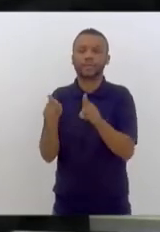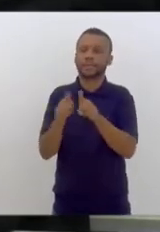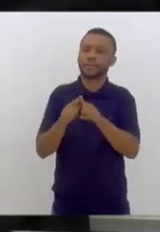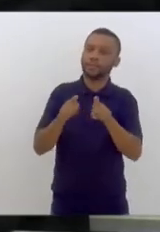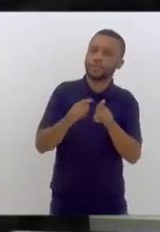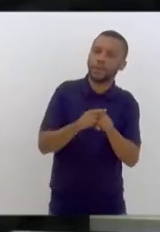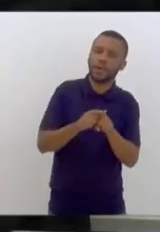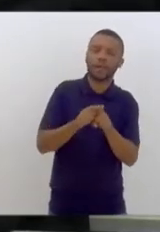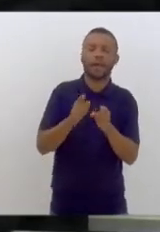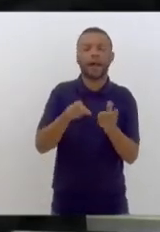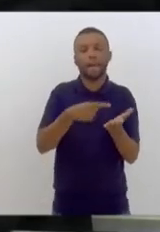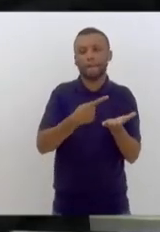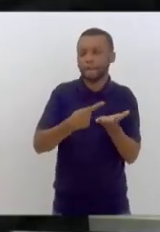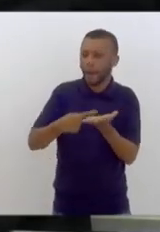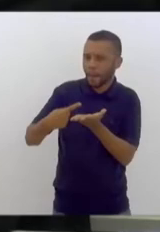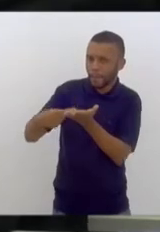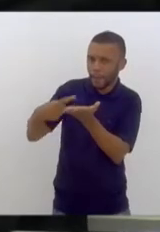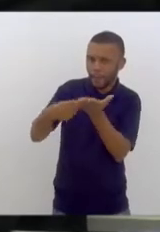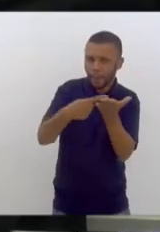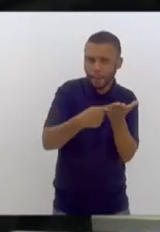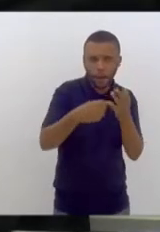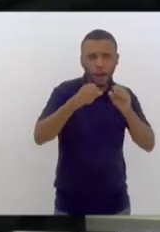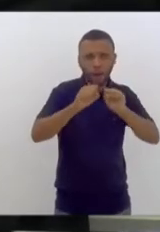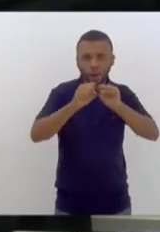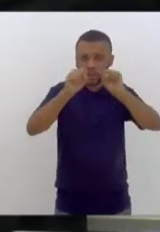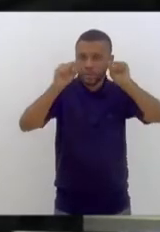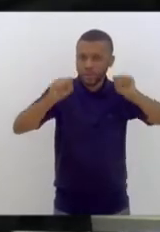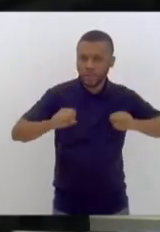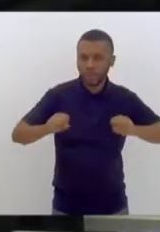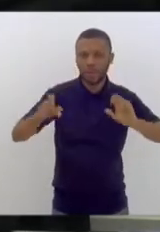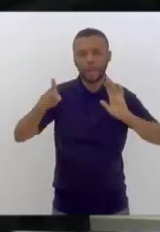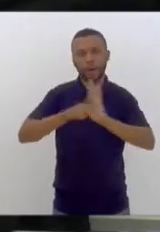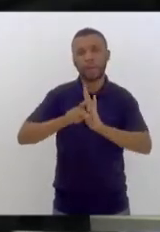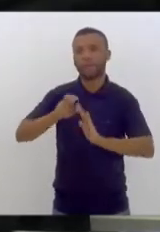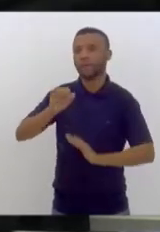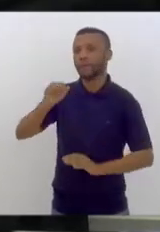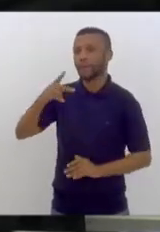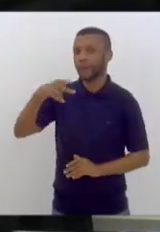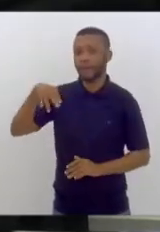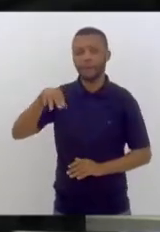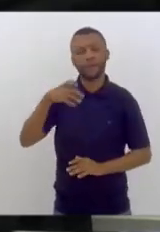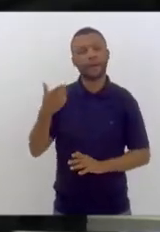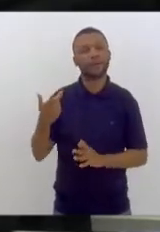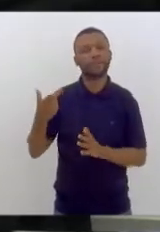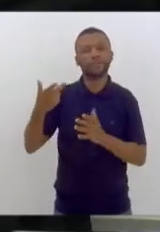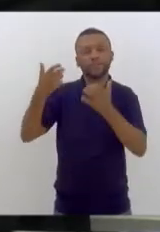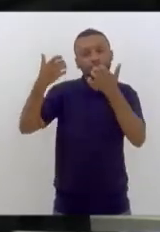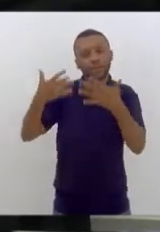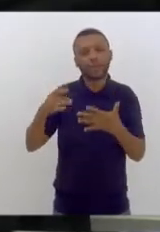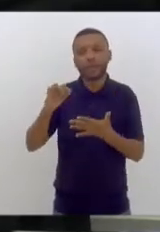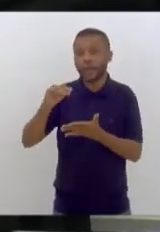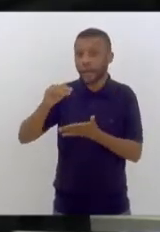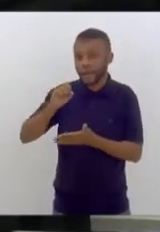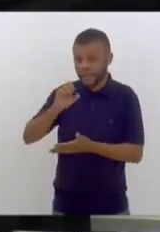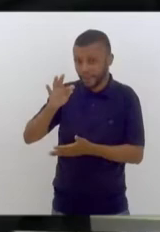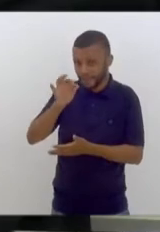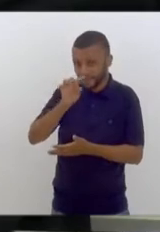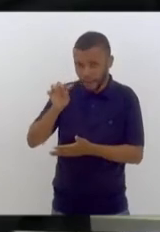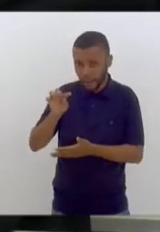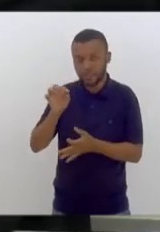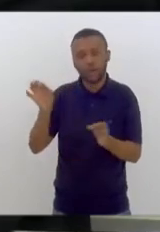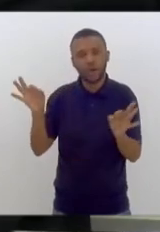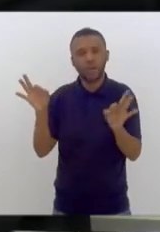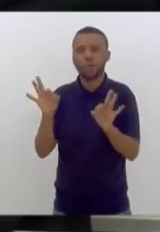a sistemática de estabelecimento do IPM. Quer dizer, o que eu quero dizer, no fundo, é que a Secretaria de Fazenda está